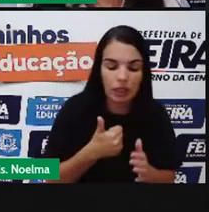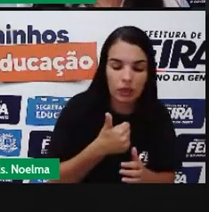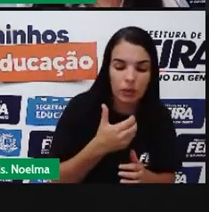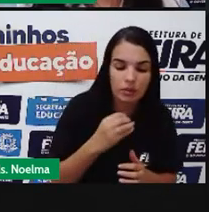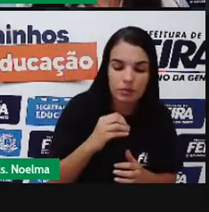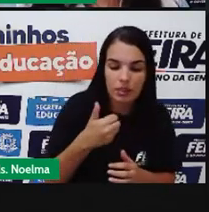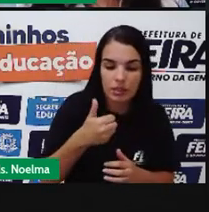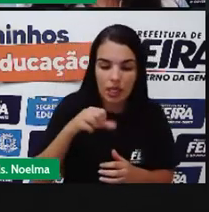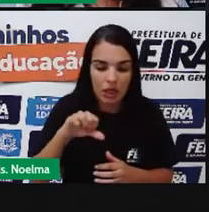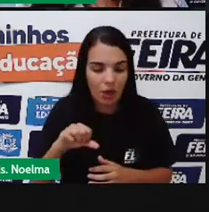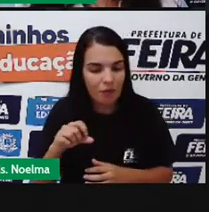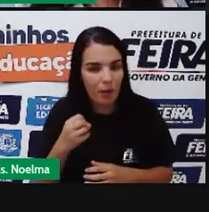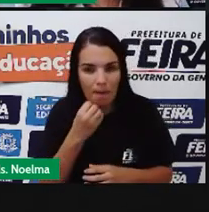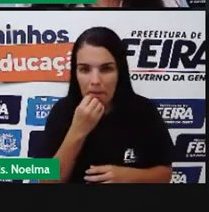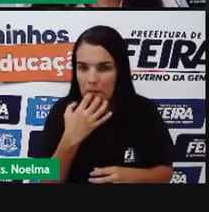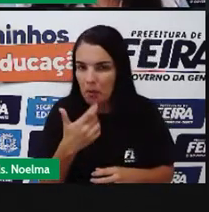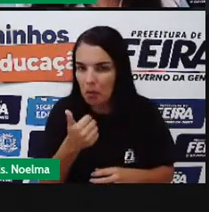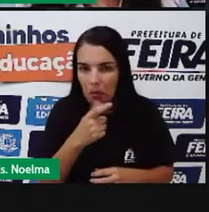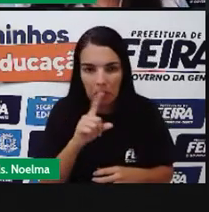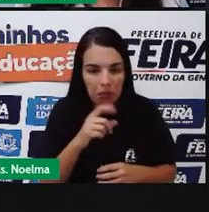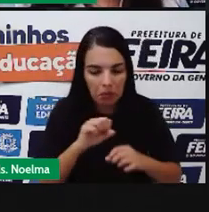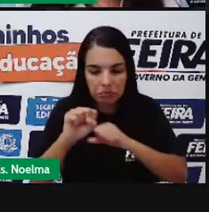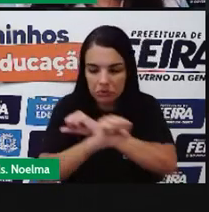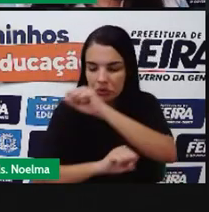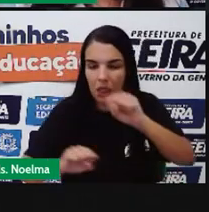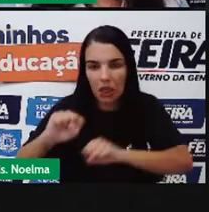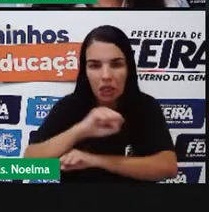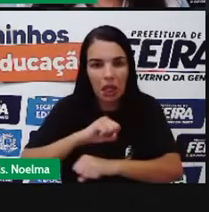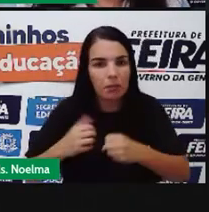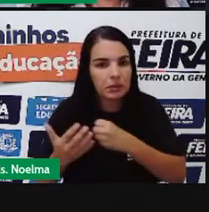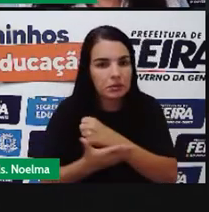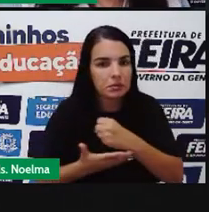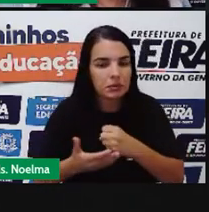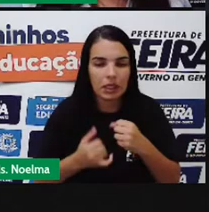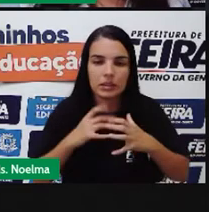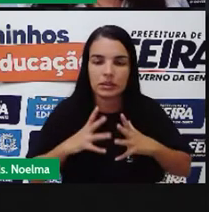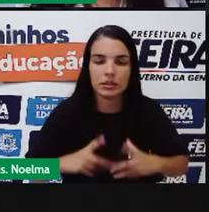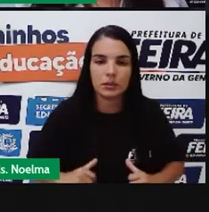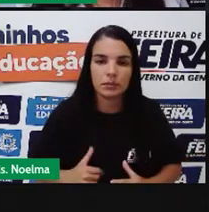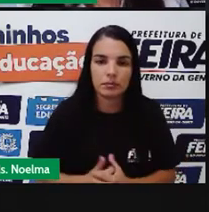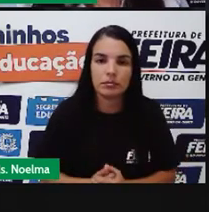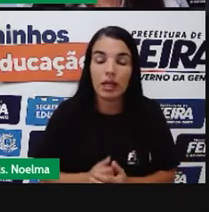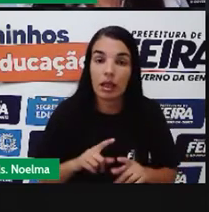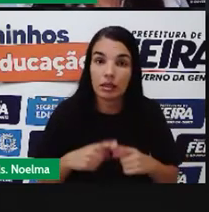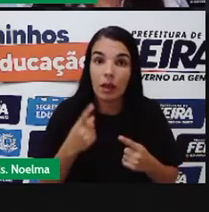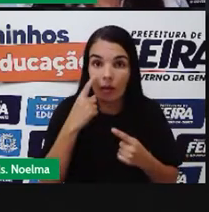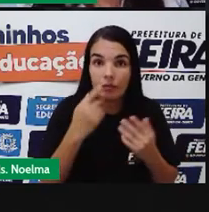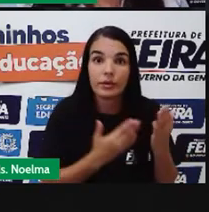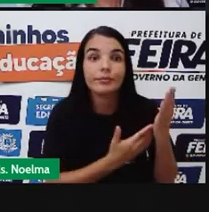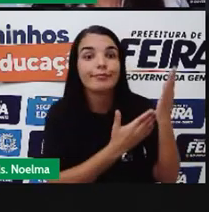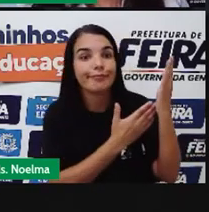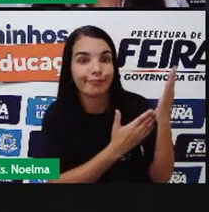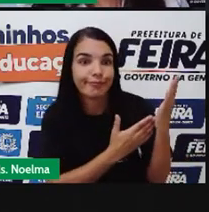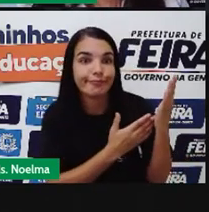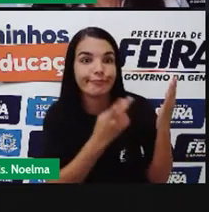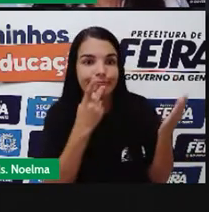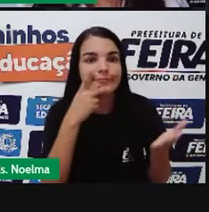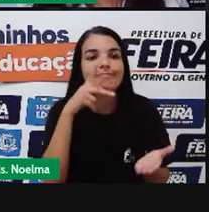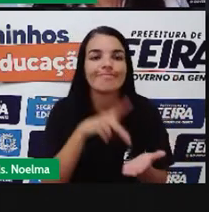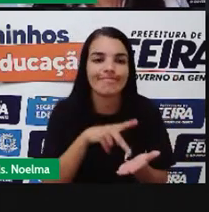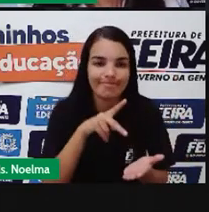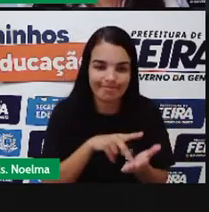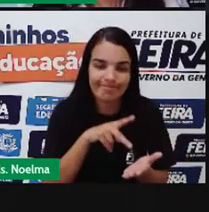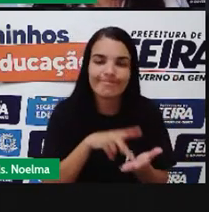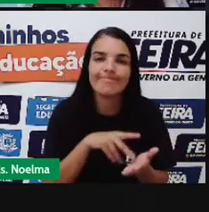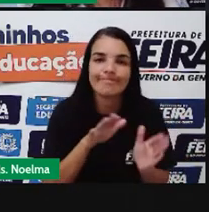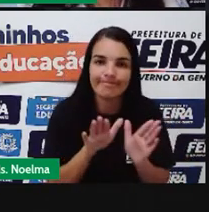básico, mas espera-se que essa situação possa melhorar. E essa é uma realidade das favelas,